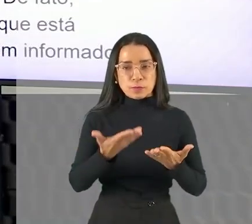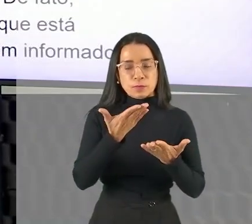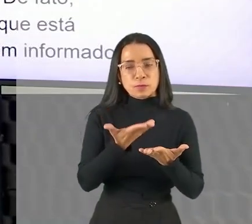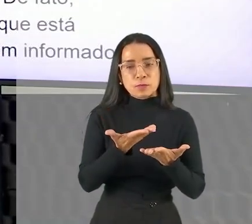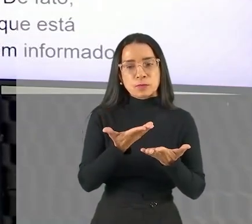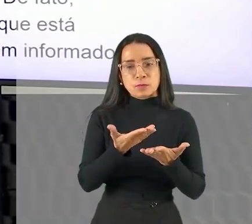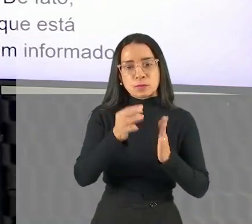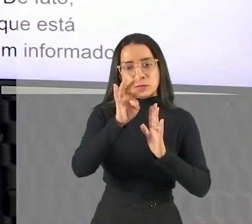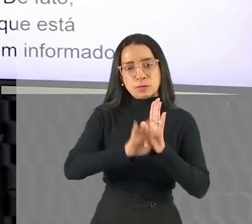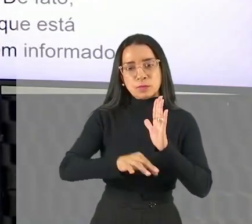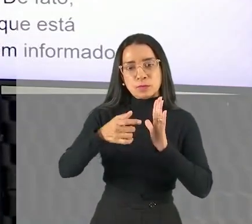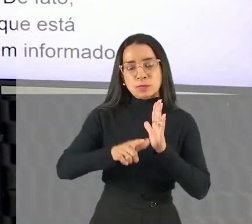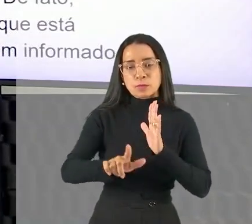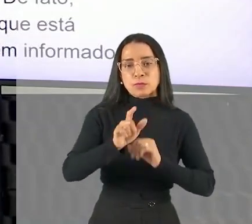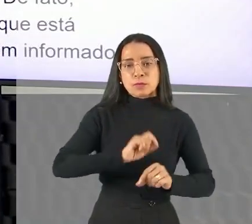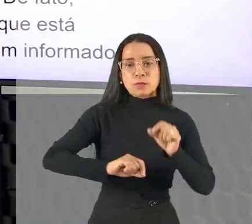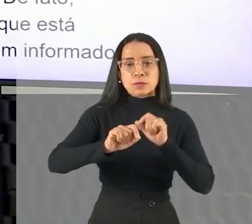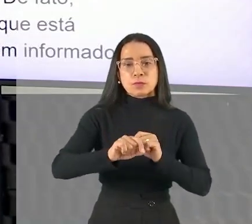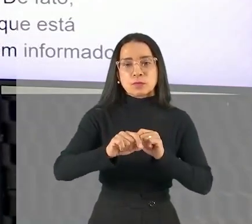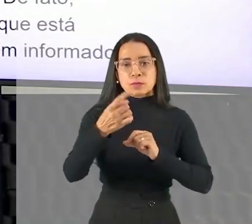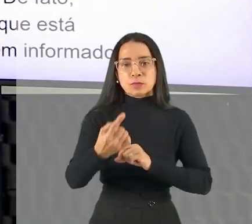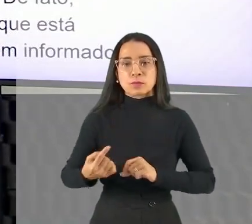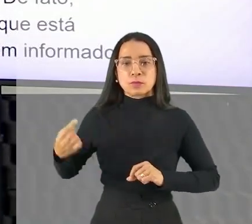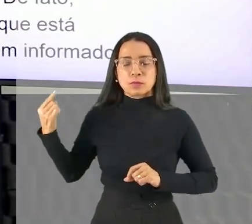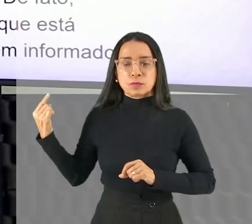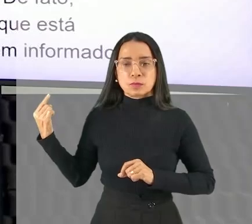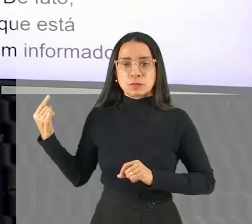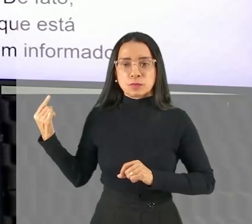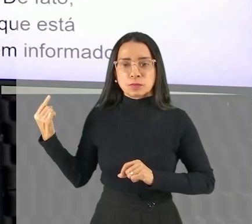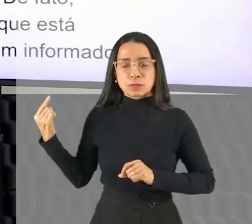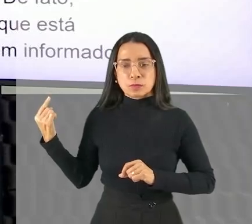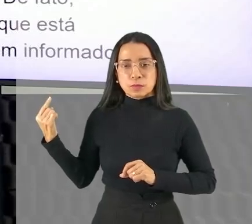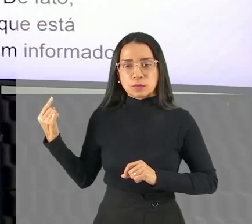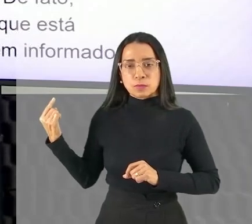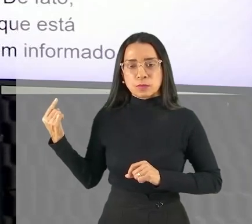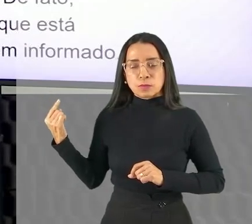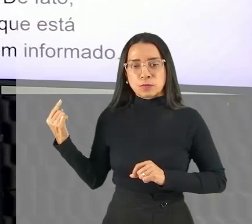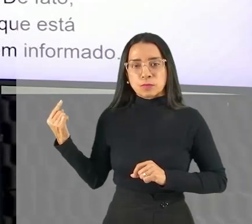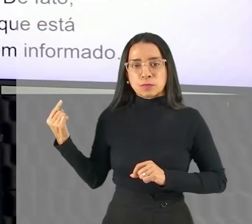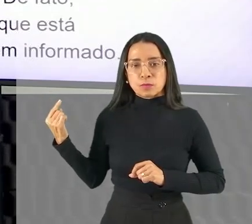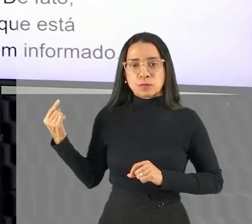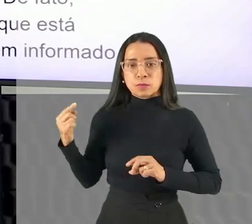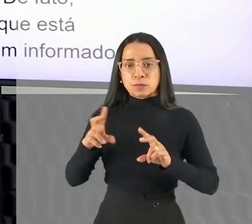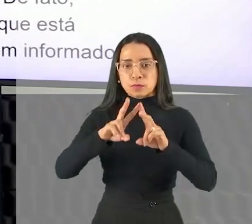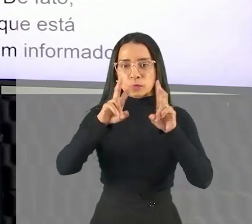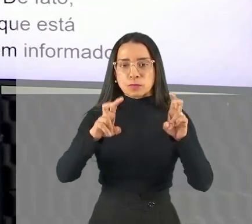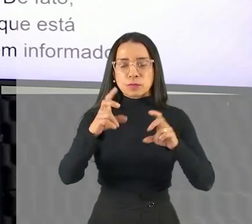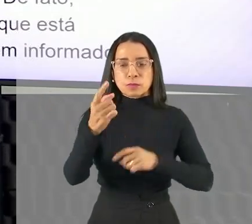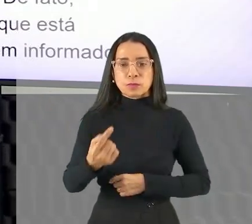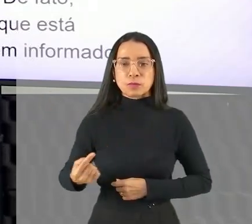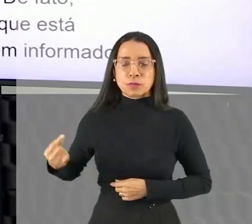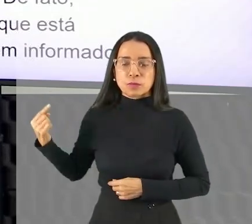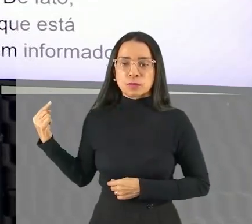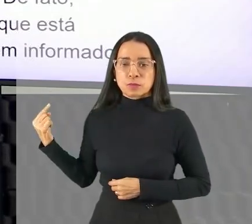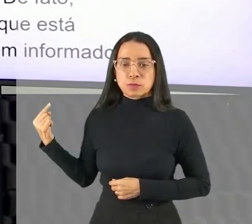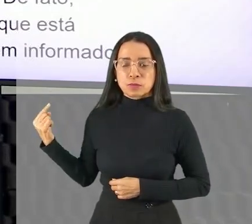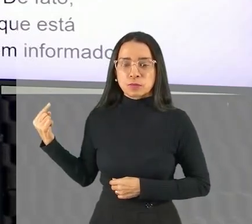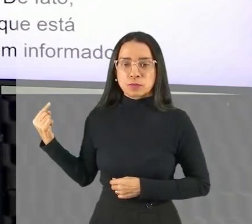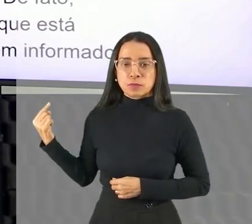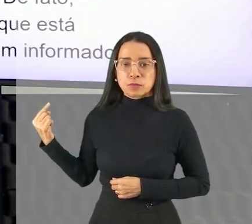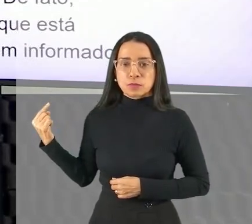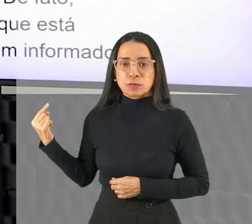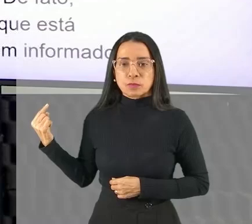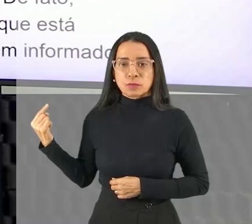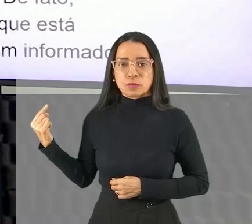um texto, né, que a gente vai tratar sobre esse aspecto da estratégia argumentativa. O título do texto que a gente vai trabalhar agora